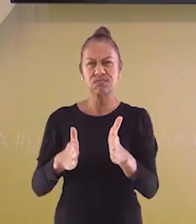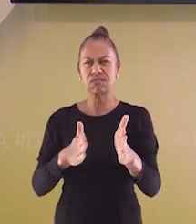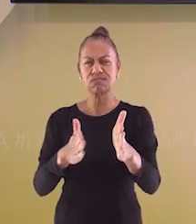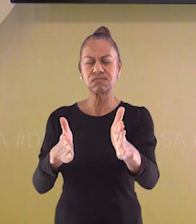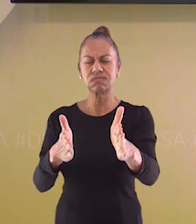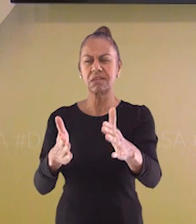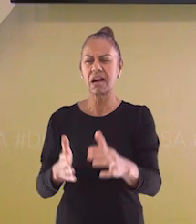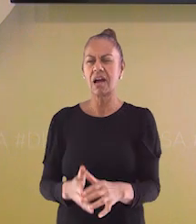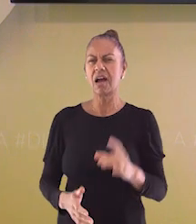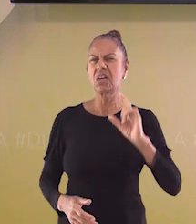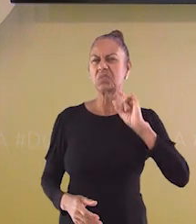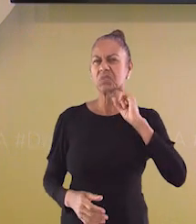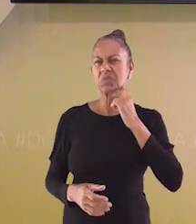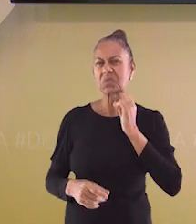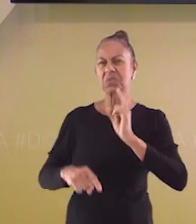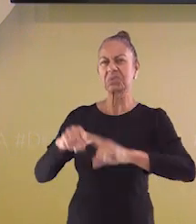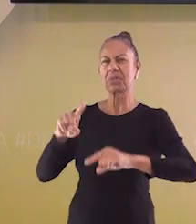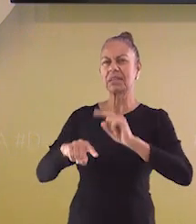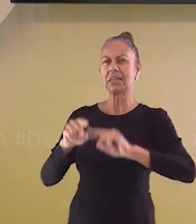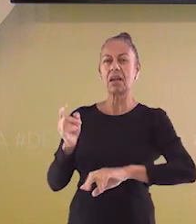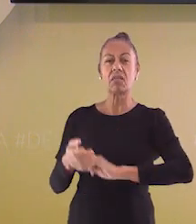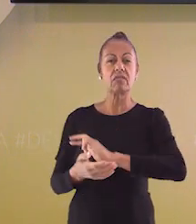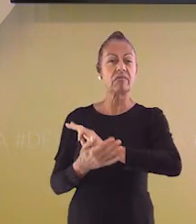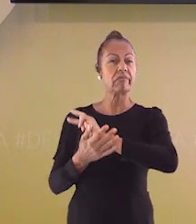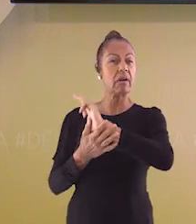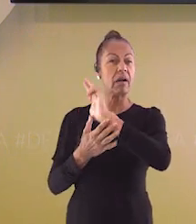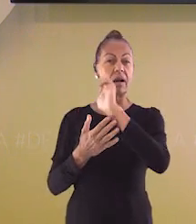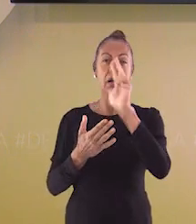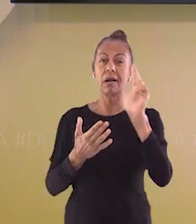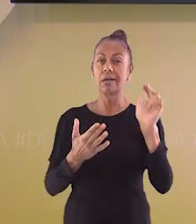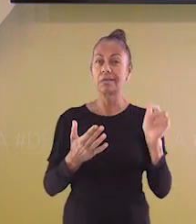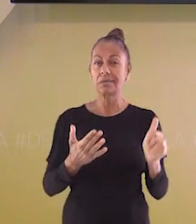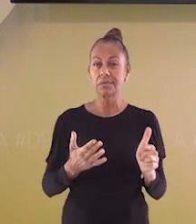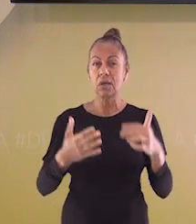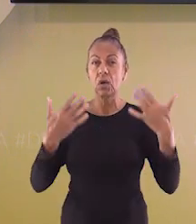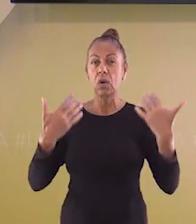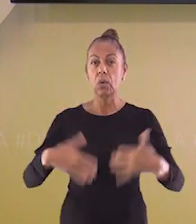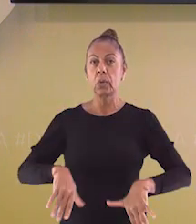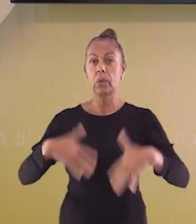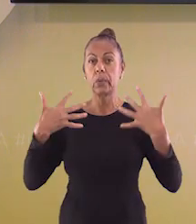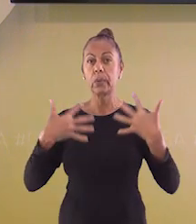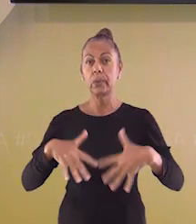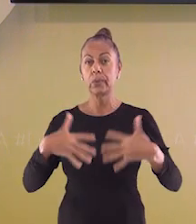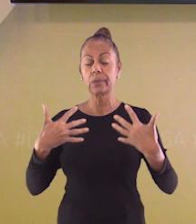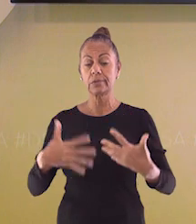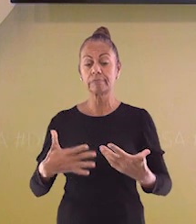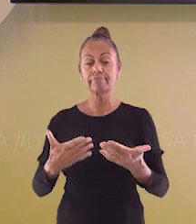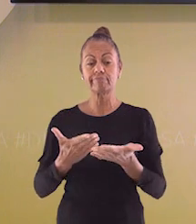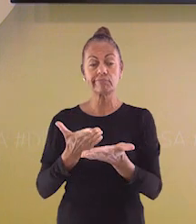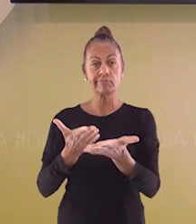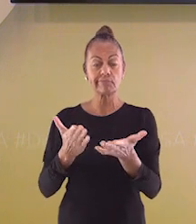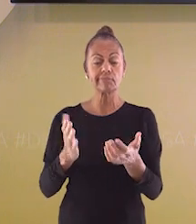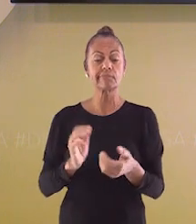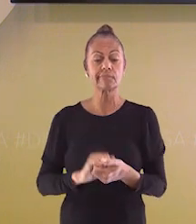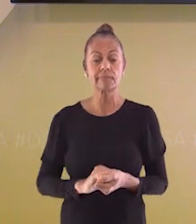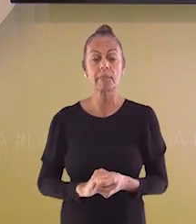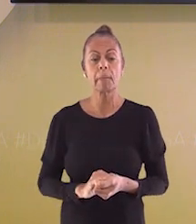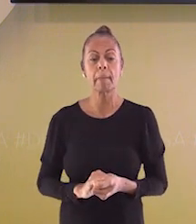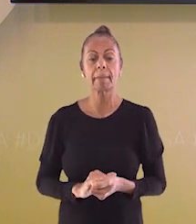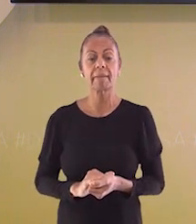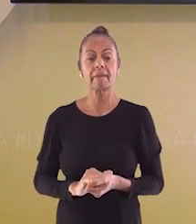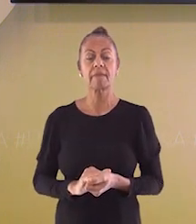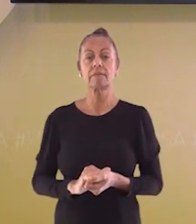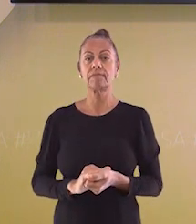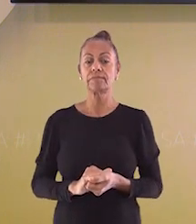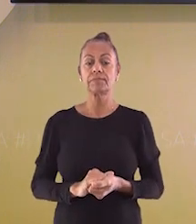de poluição. No entanto, o que chama atenção é a intensidade dessa poluição, né? Apesar de ocorrer em outros